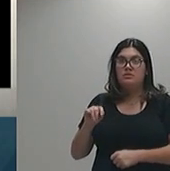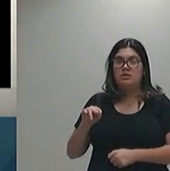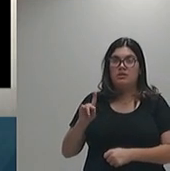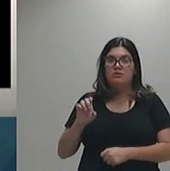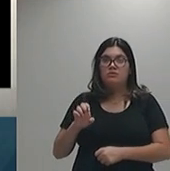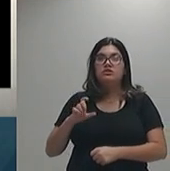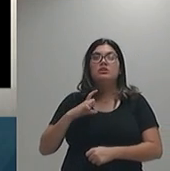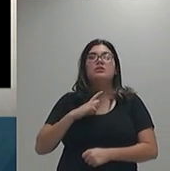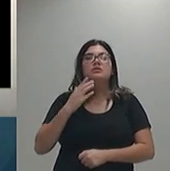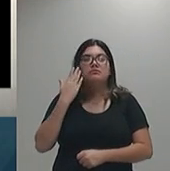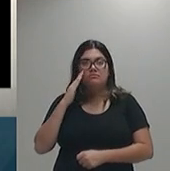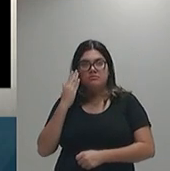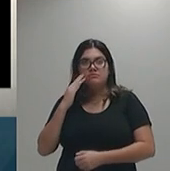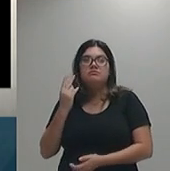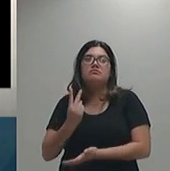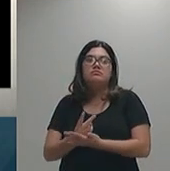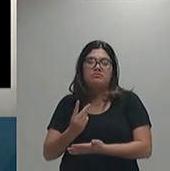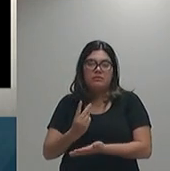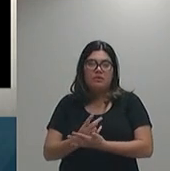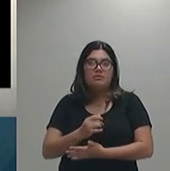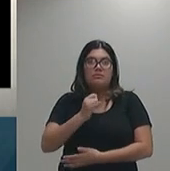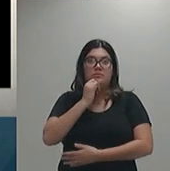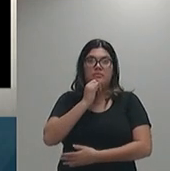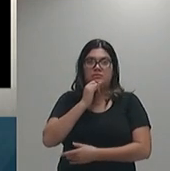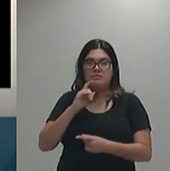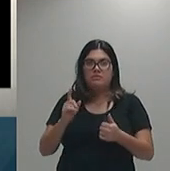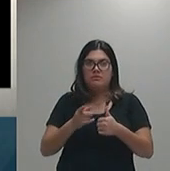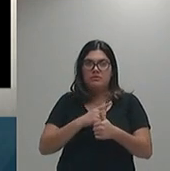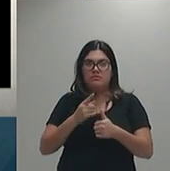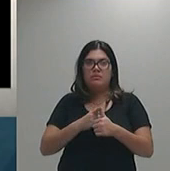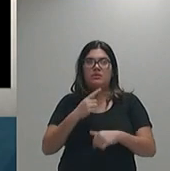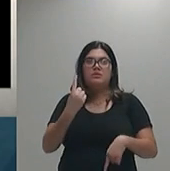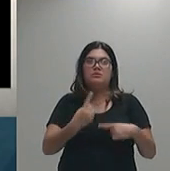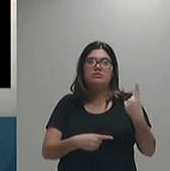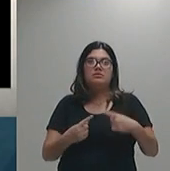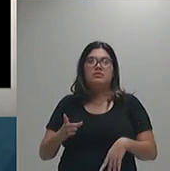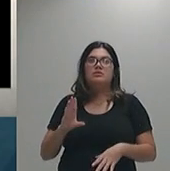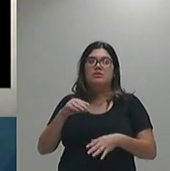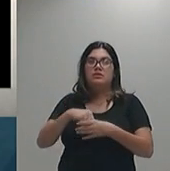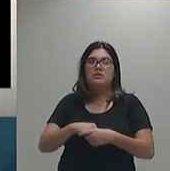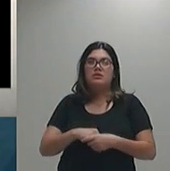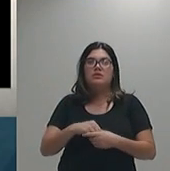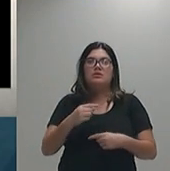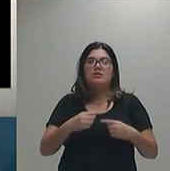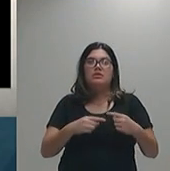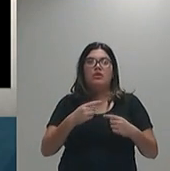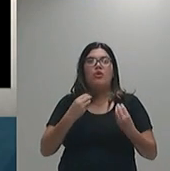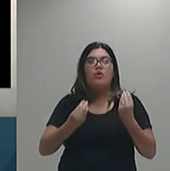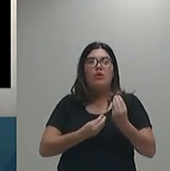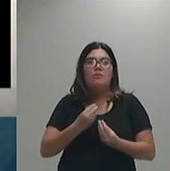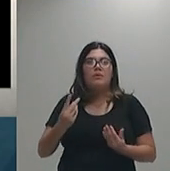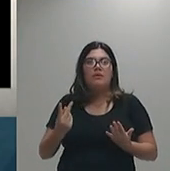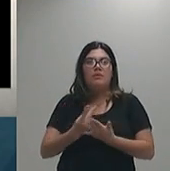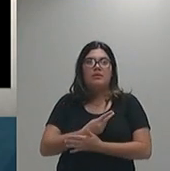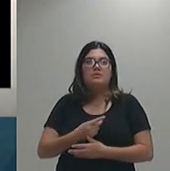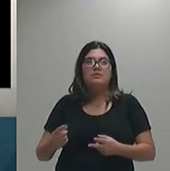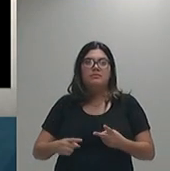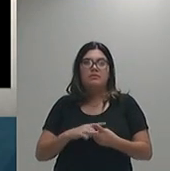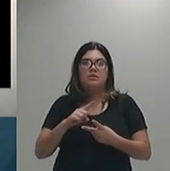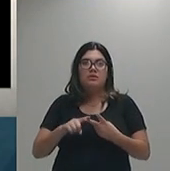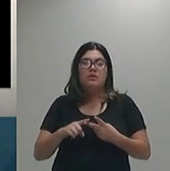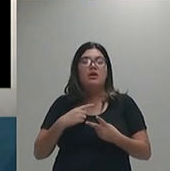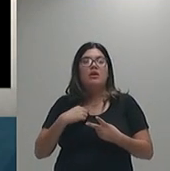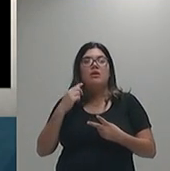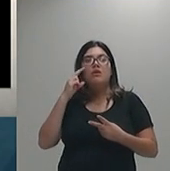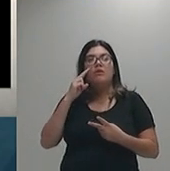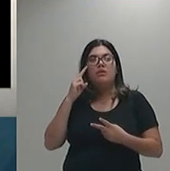ser aplicado nesse caso primeiro porque a discussão está contida na discussão que horas se coloca em segundo e eu lembro que os precedentes que